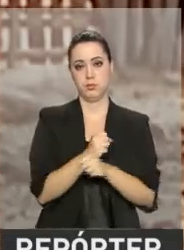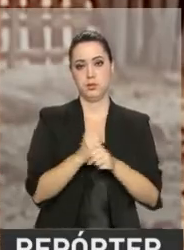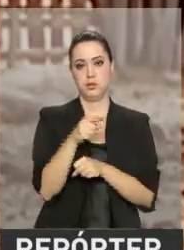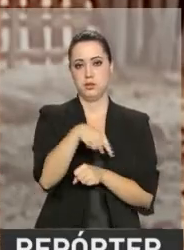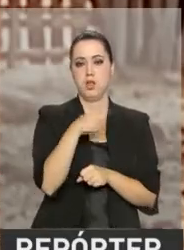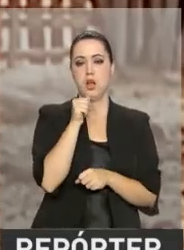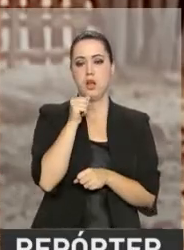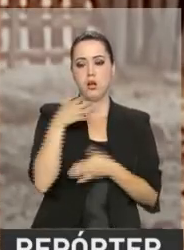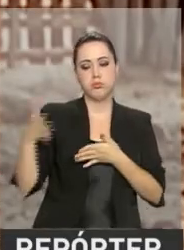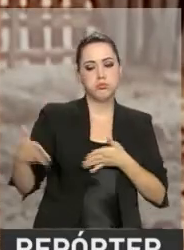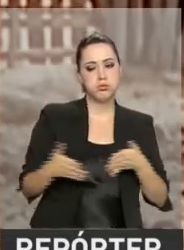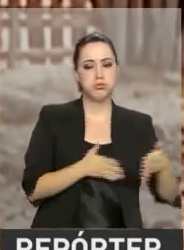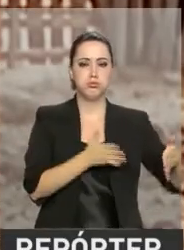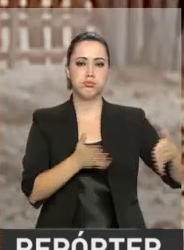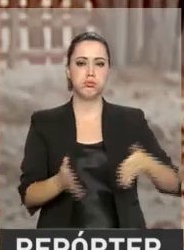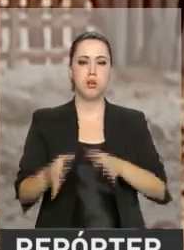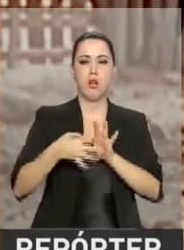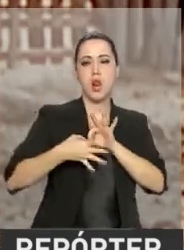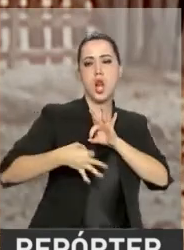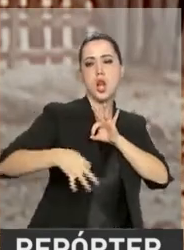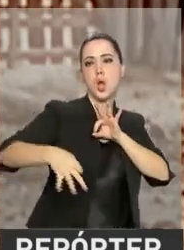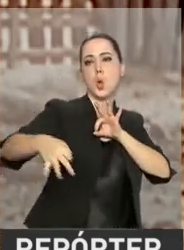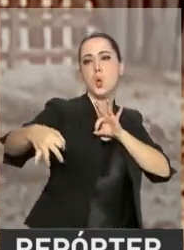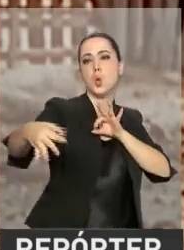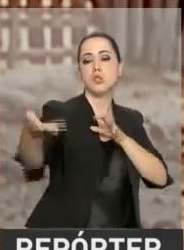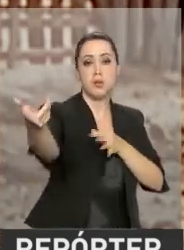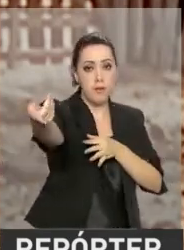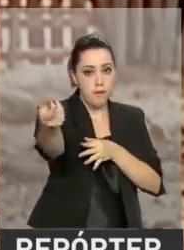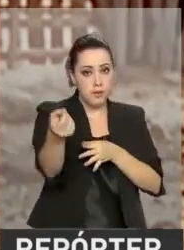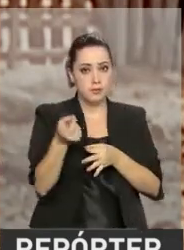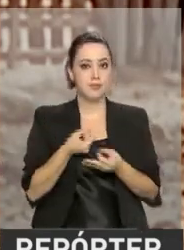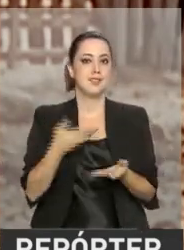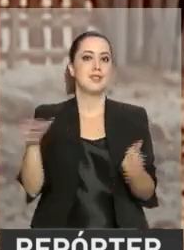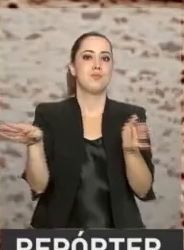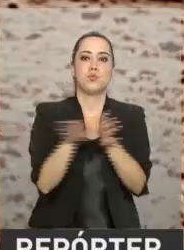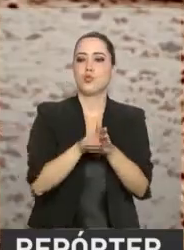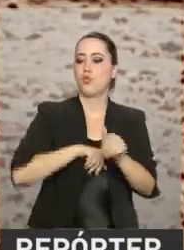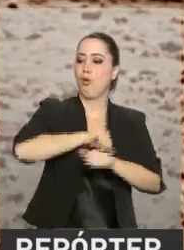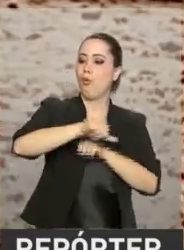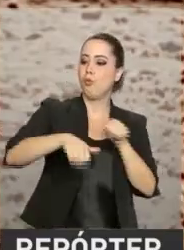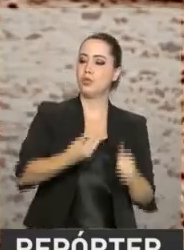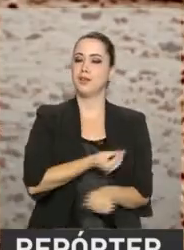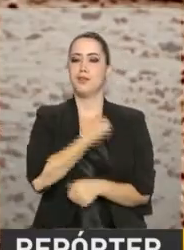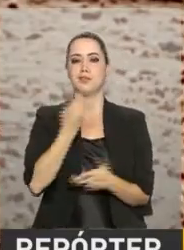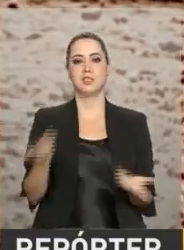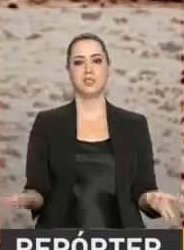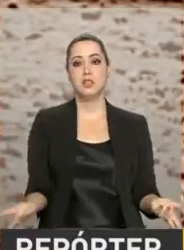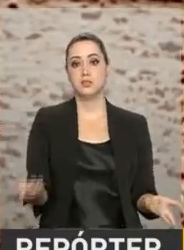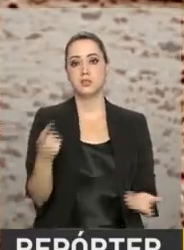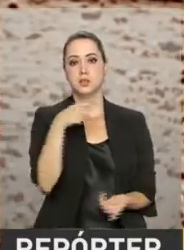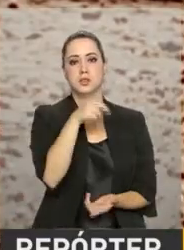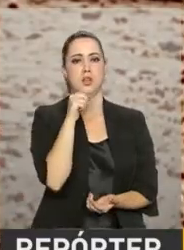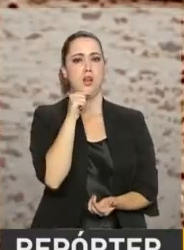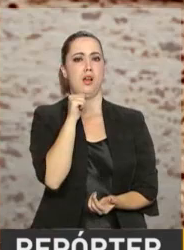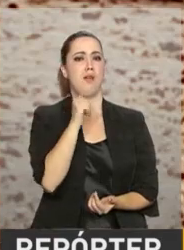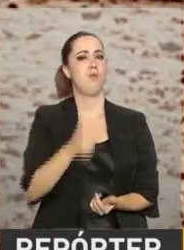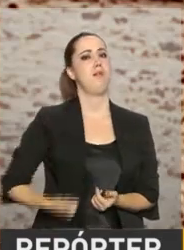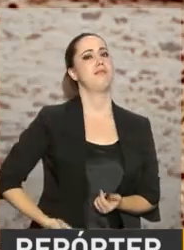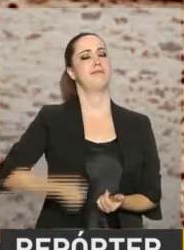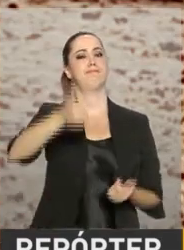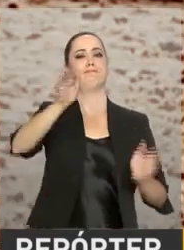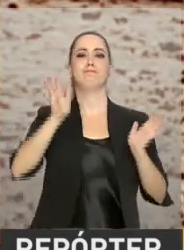quilômetros para chegar até aqui vai mudar a vida de muitos nordestinos como aqui é maior recurso